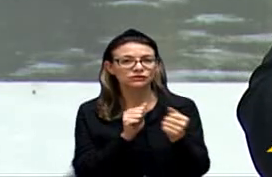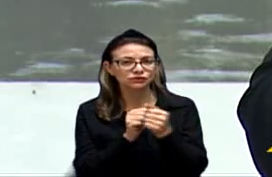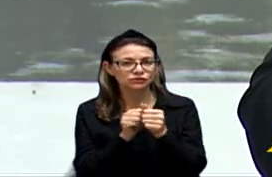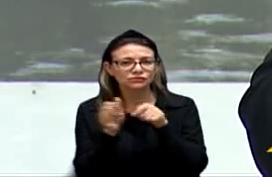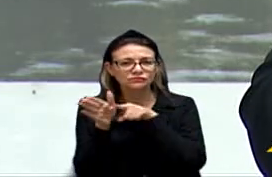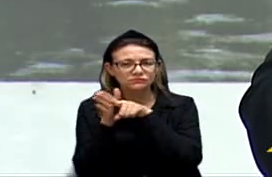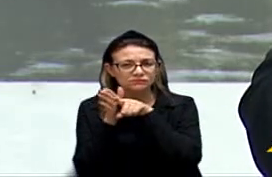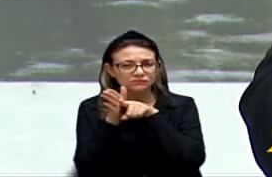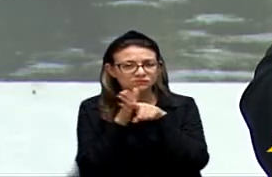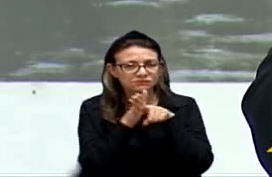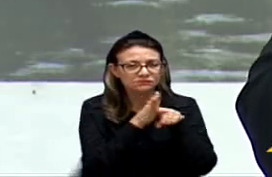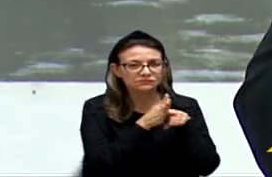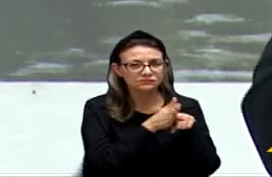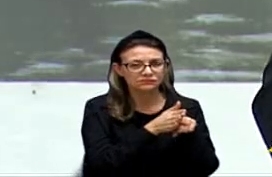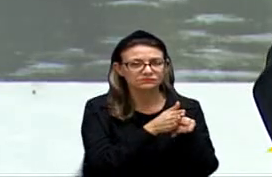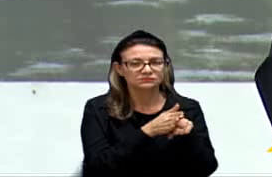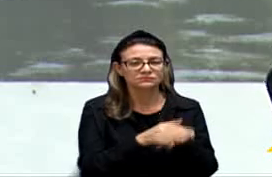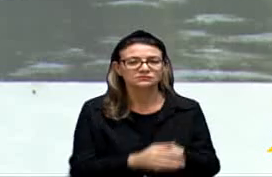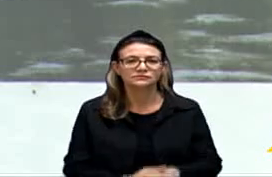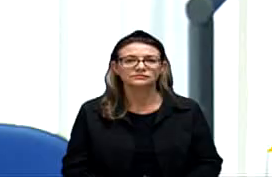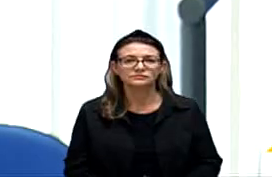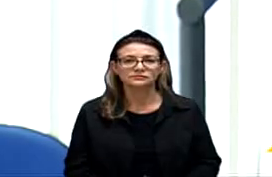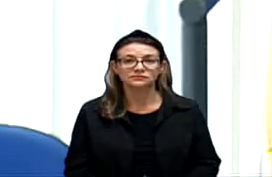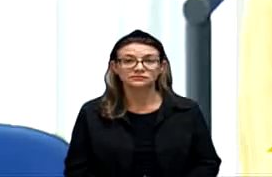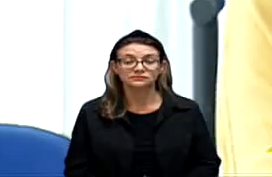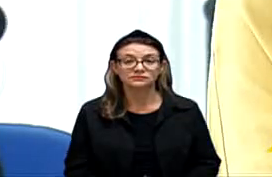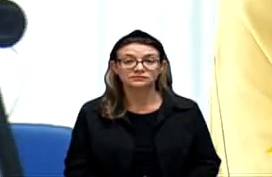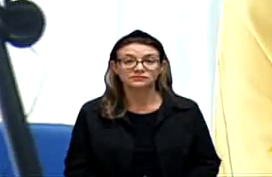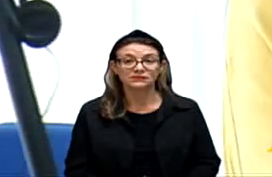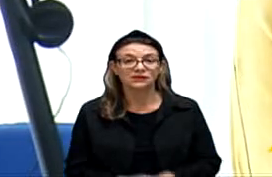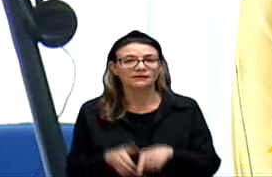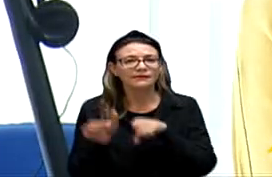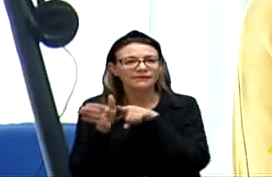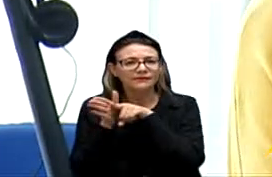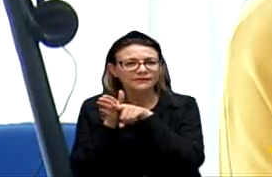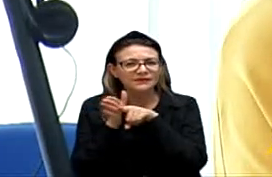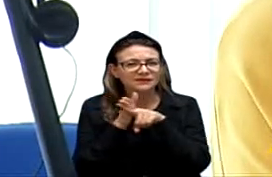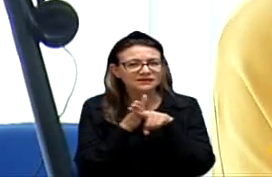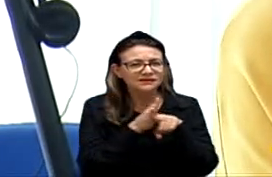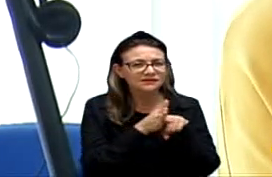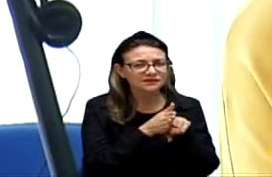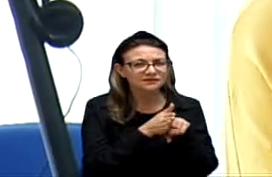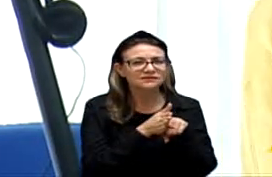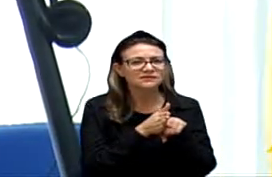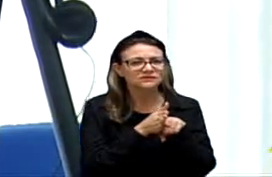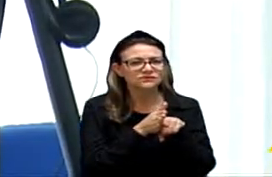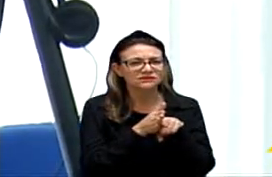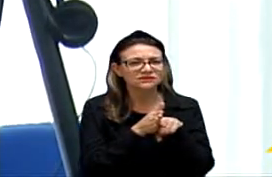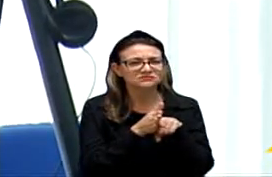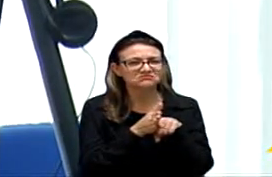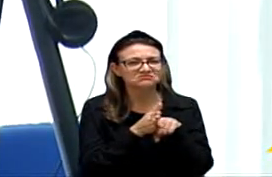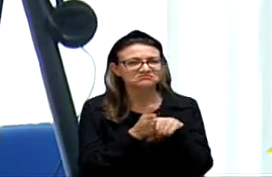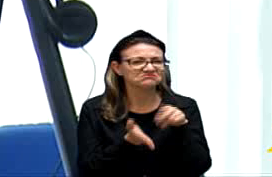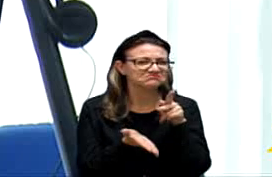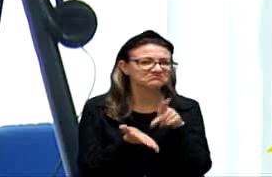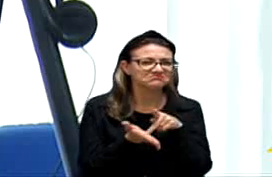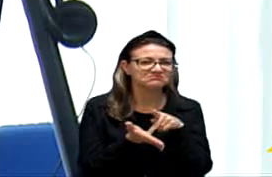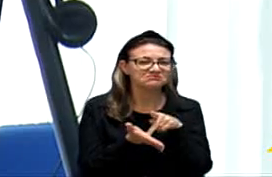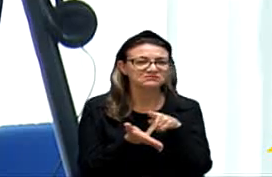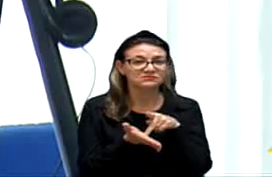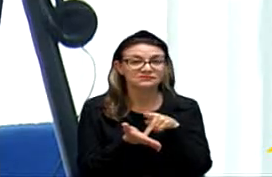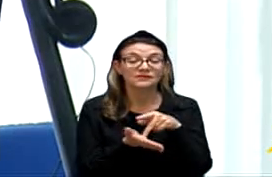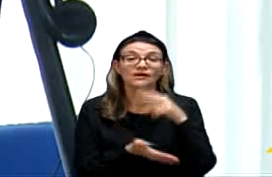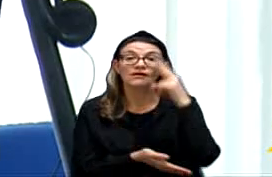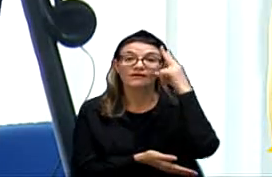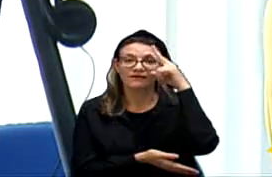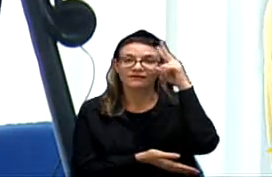fiscaliza como que é Vereador situação fiscalizadora existe isso Opa vereadora vou me lembrar disso